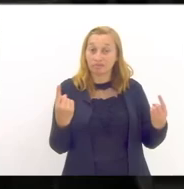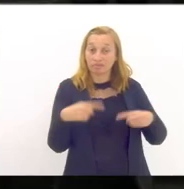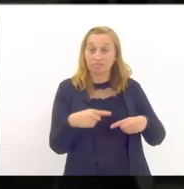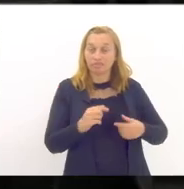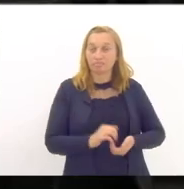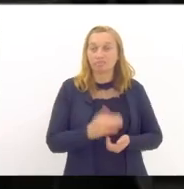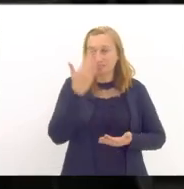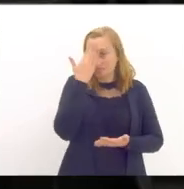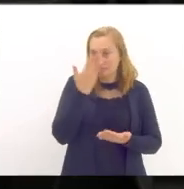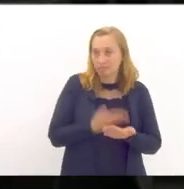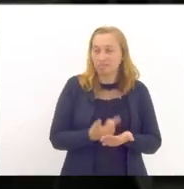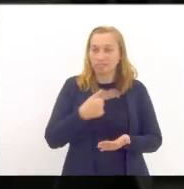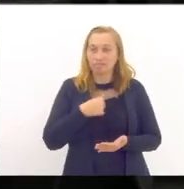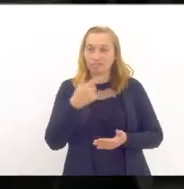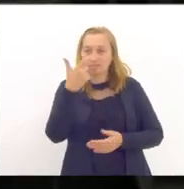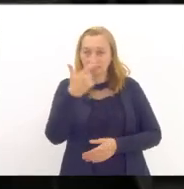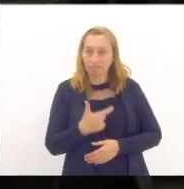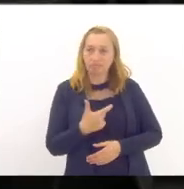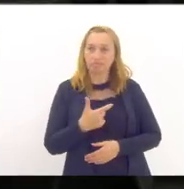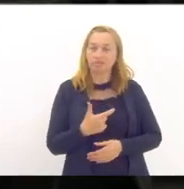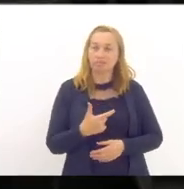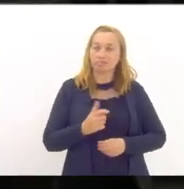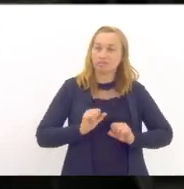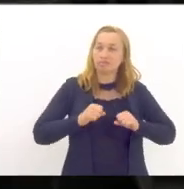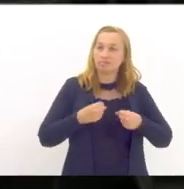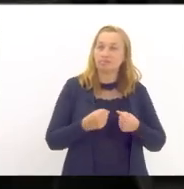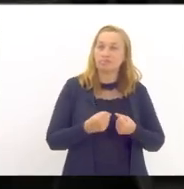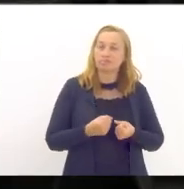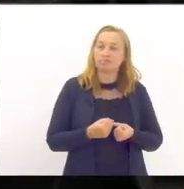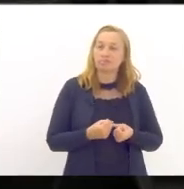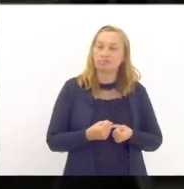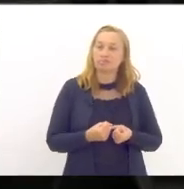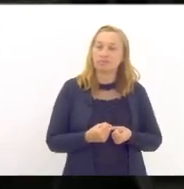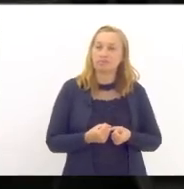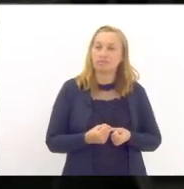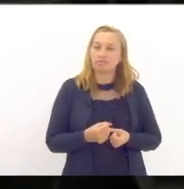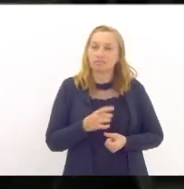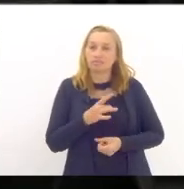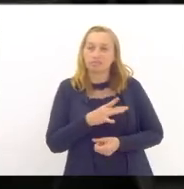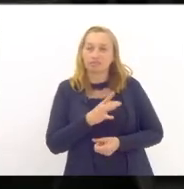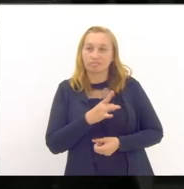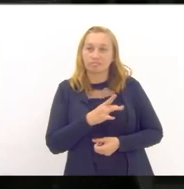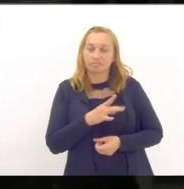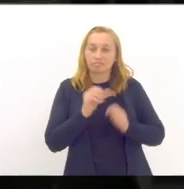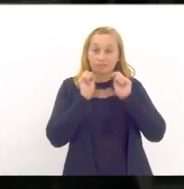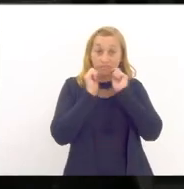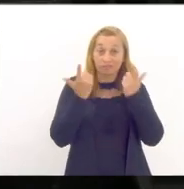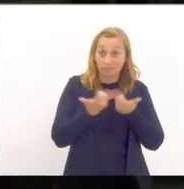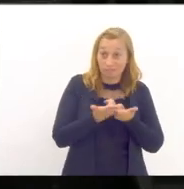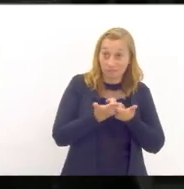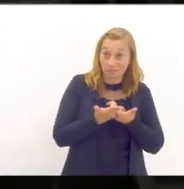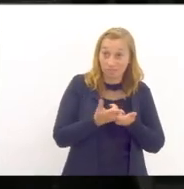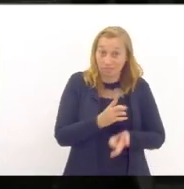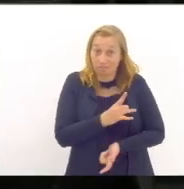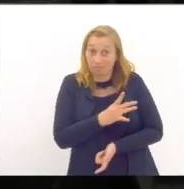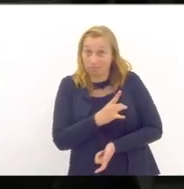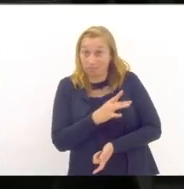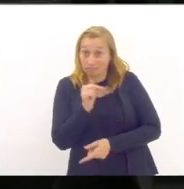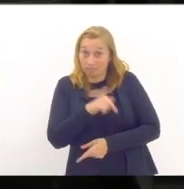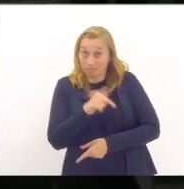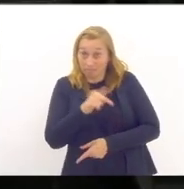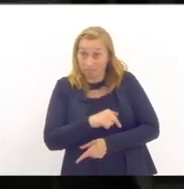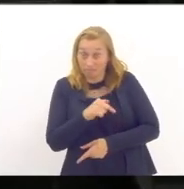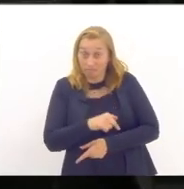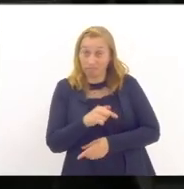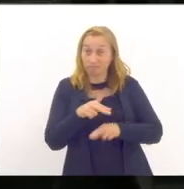Elas acreditaram que eu teria o perfil para me debruçar sobre o temido legislativo. Temido, aqui,